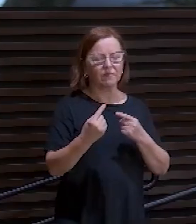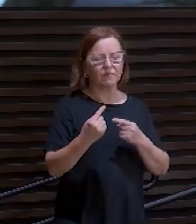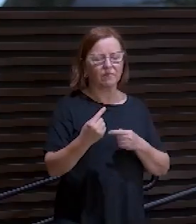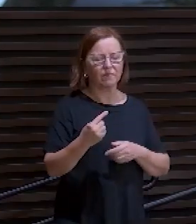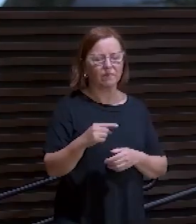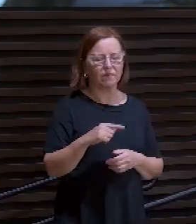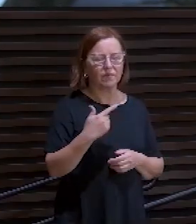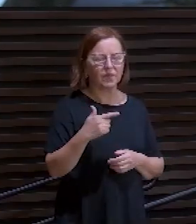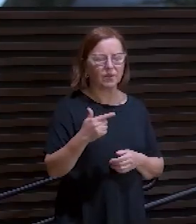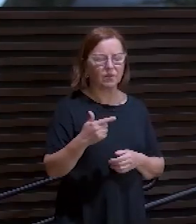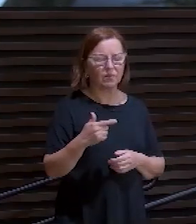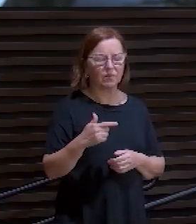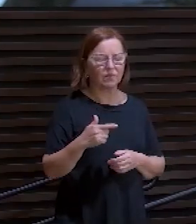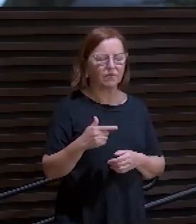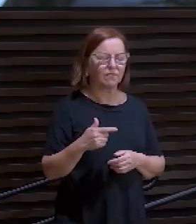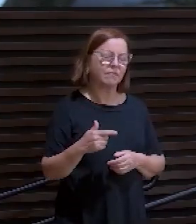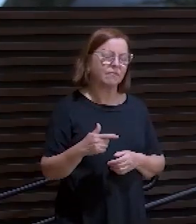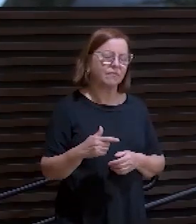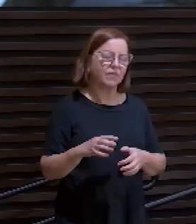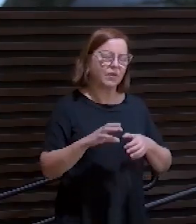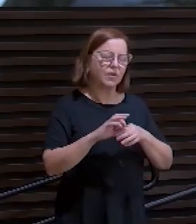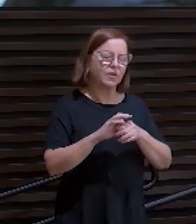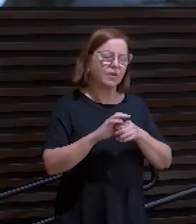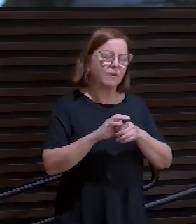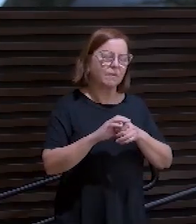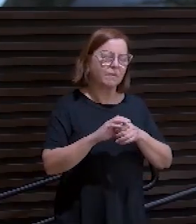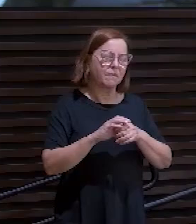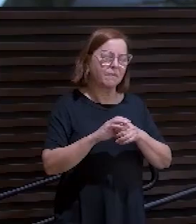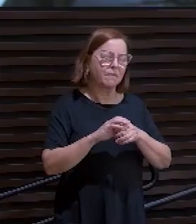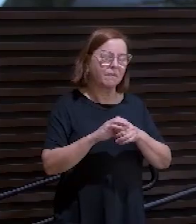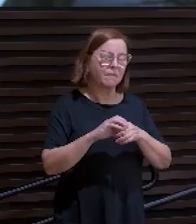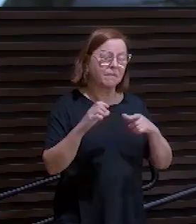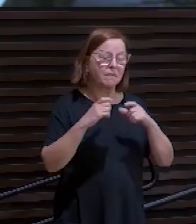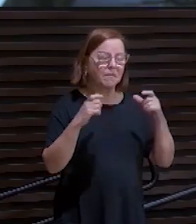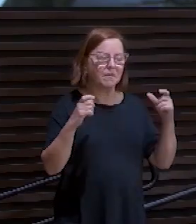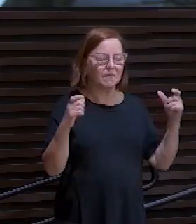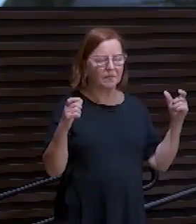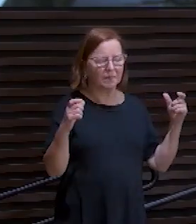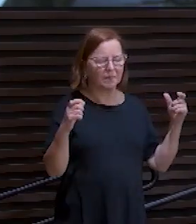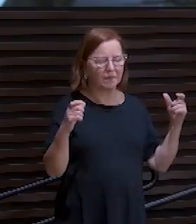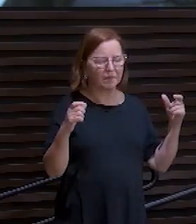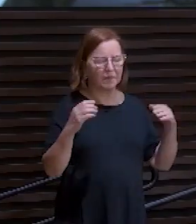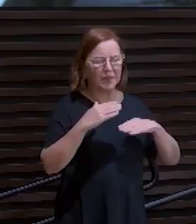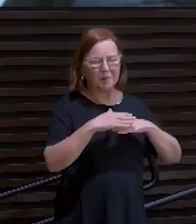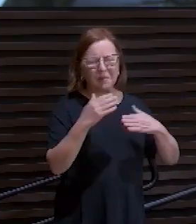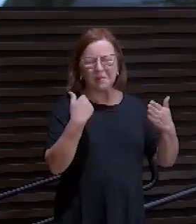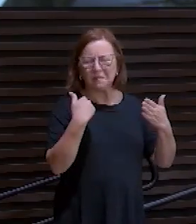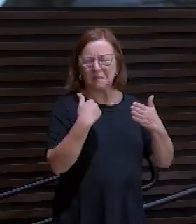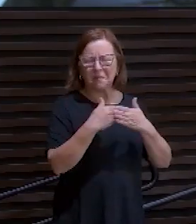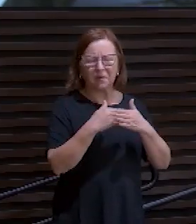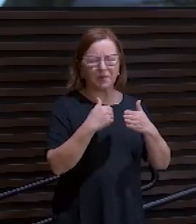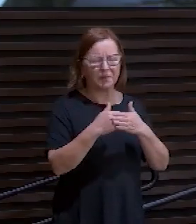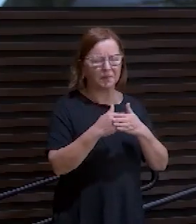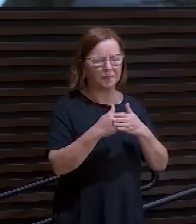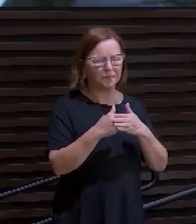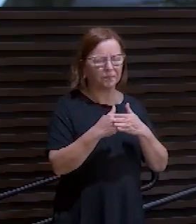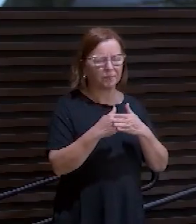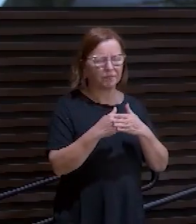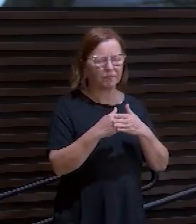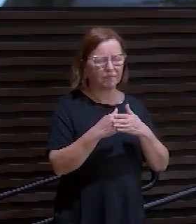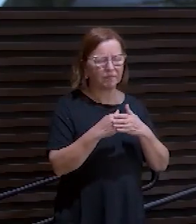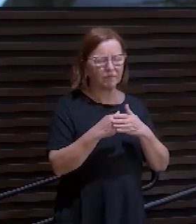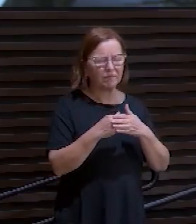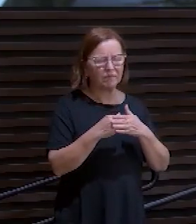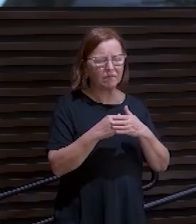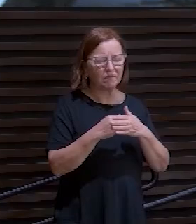laço mais vivo, mais próximo, mais análogo, Senhor Deus, à relação